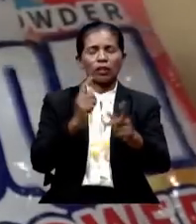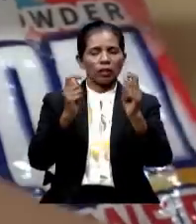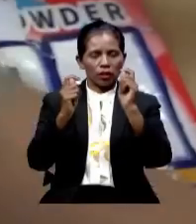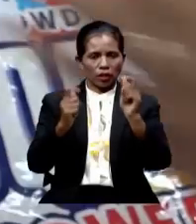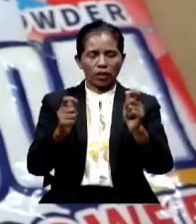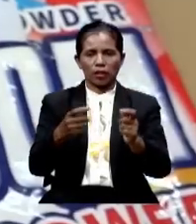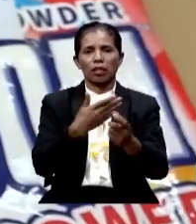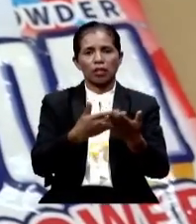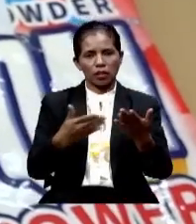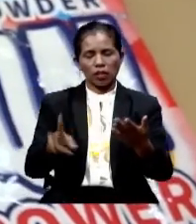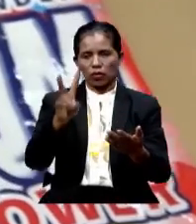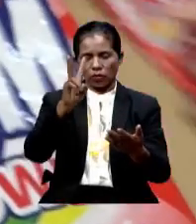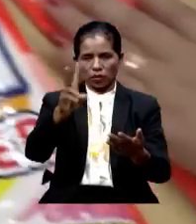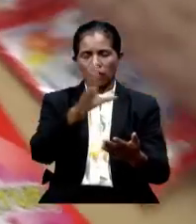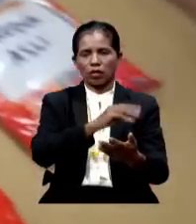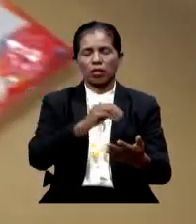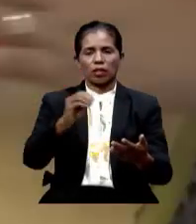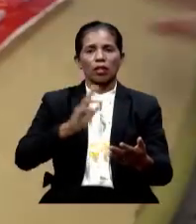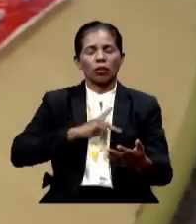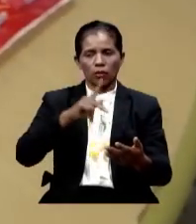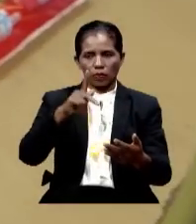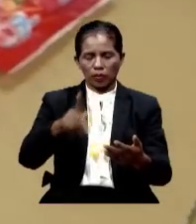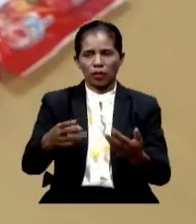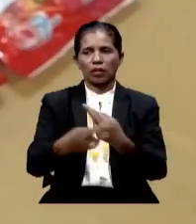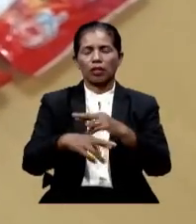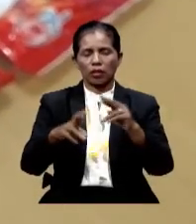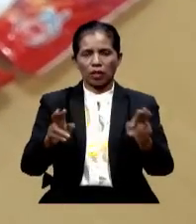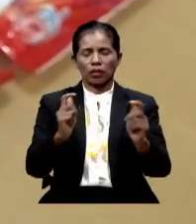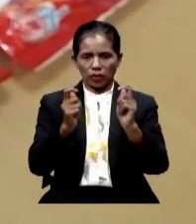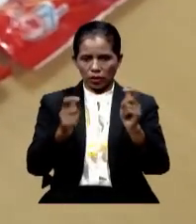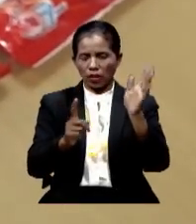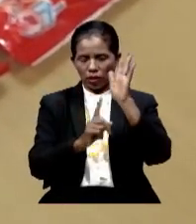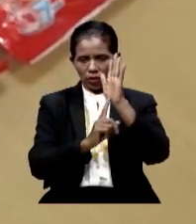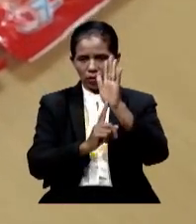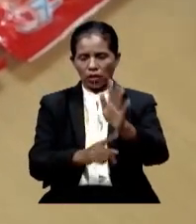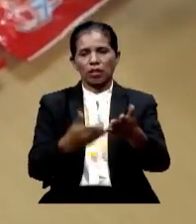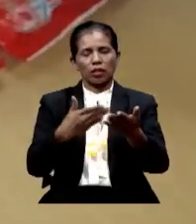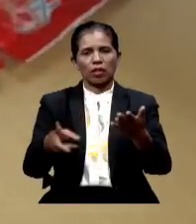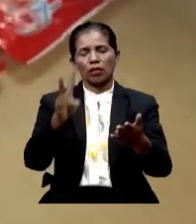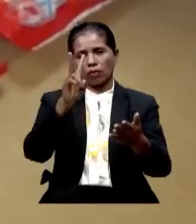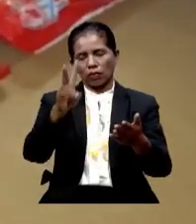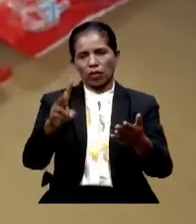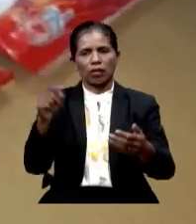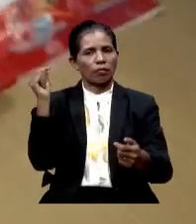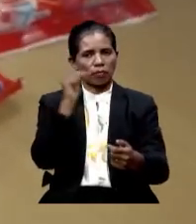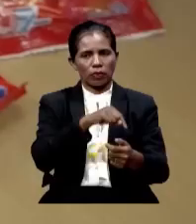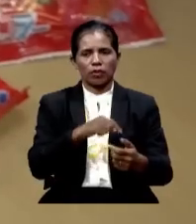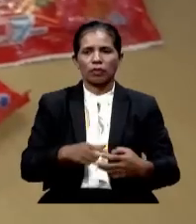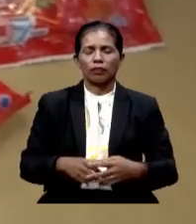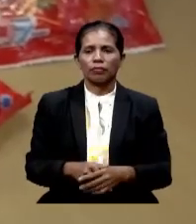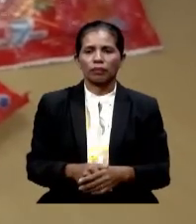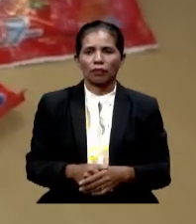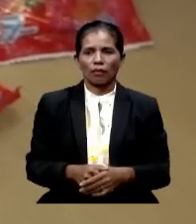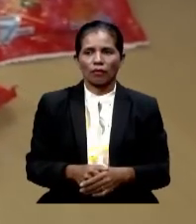produto ruane e laboratório be pon kupan no resultado teste ne hatudu produto ruane falso. E produto né,